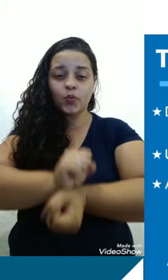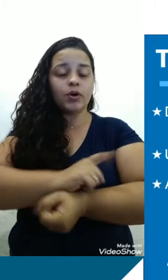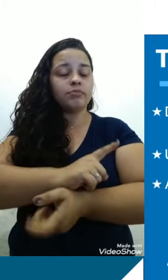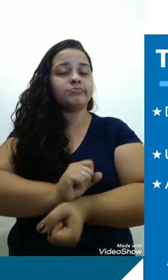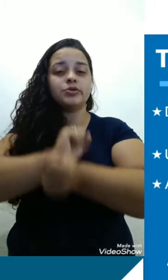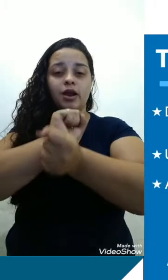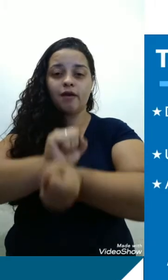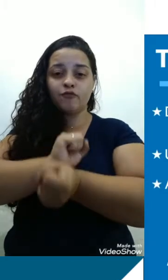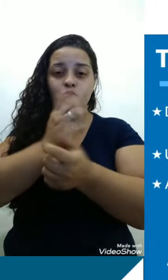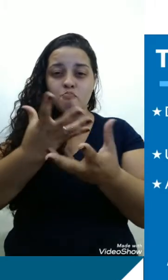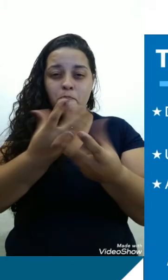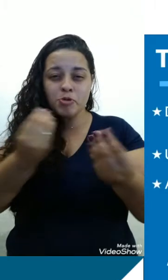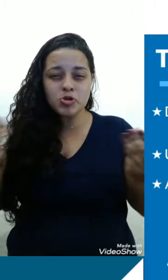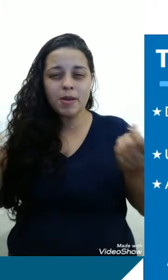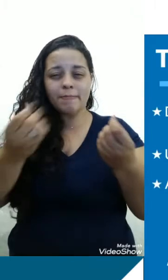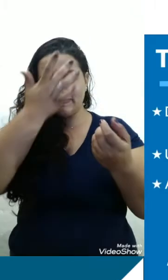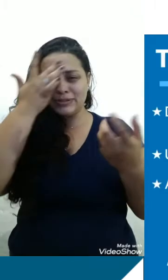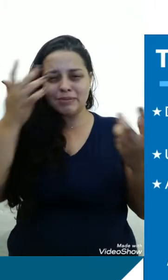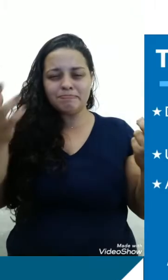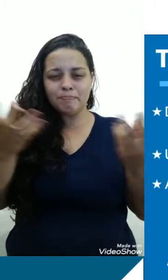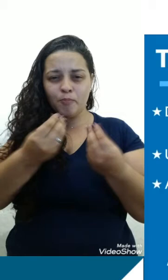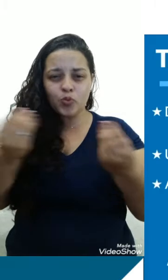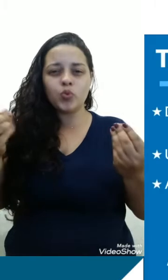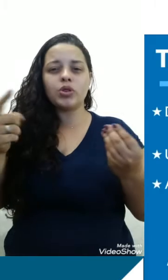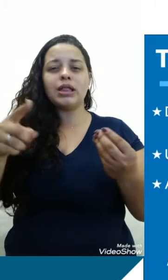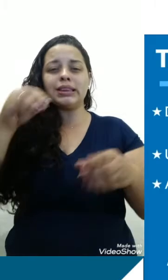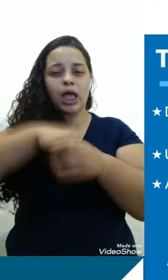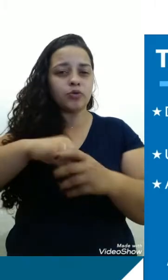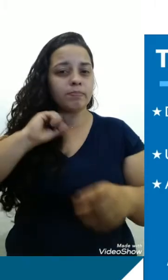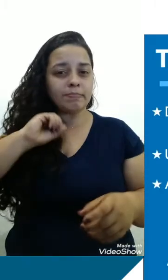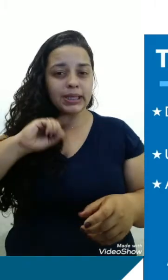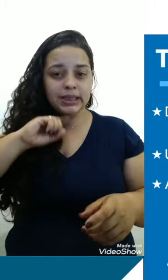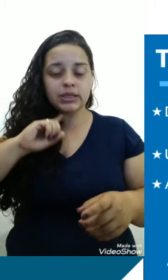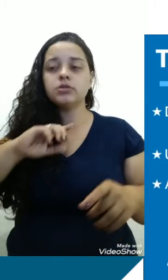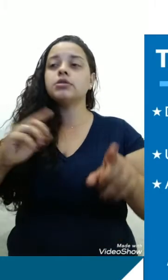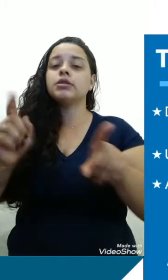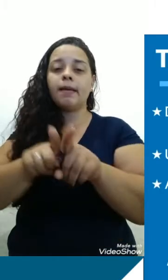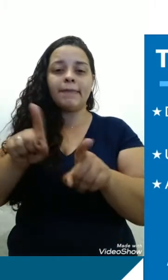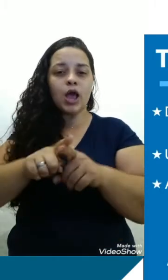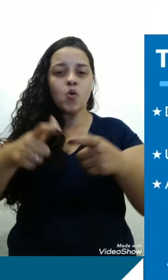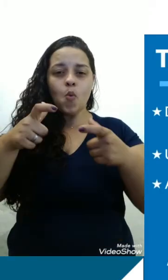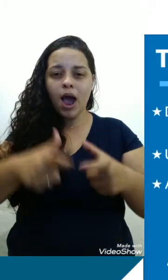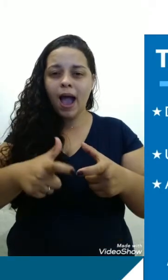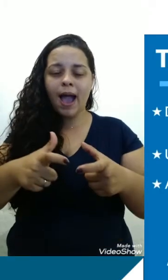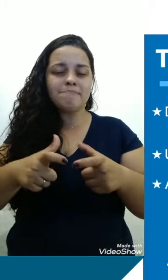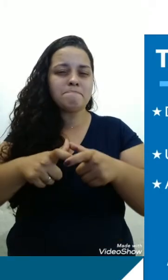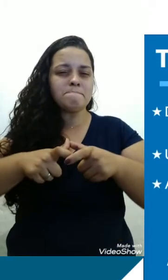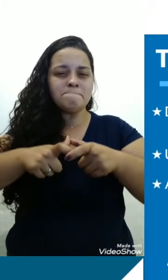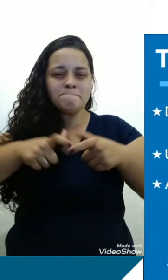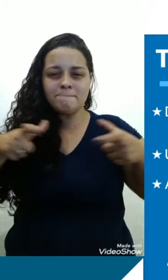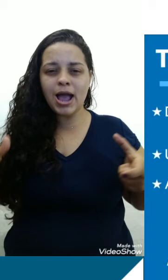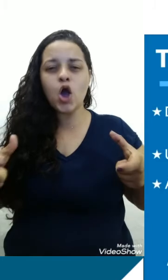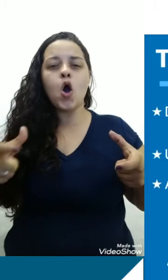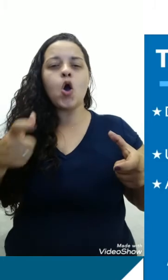a população escrava era a maior da região de Minas, que também foi uma das maiores regiões, uma